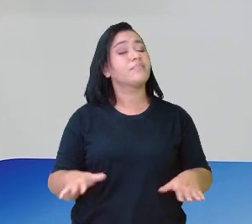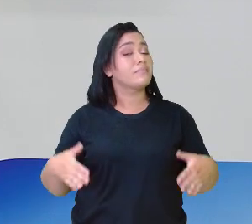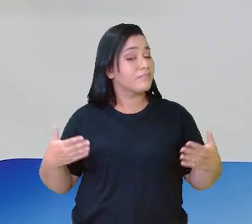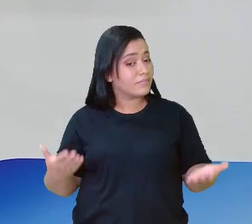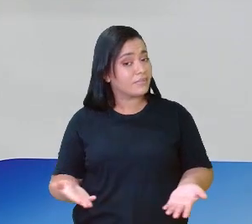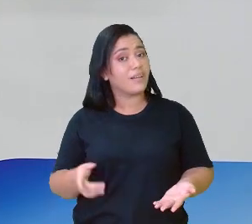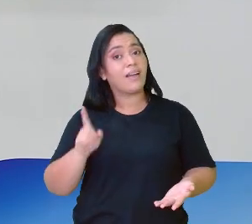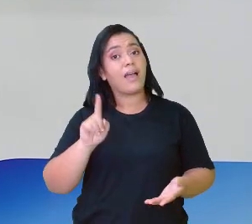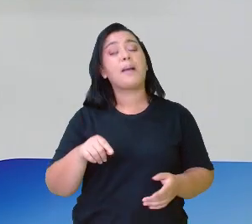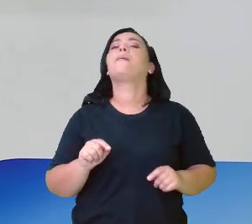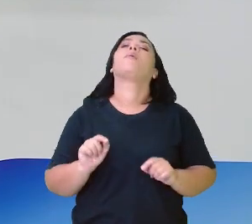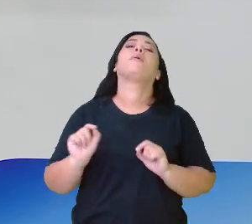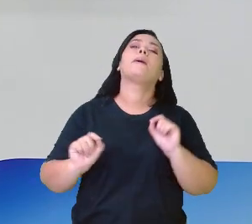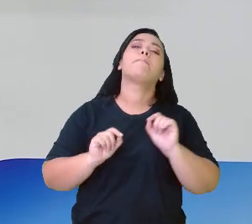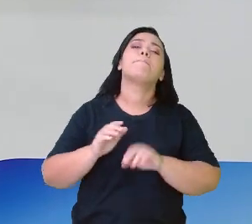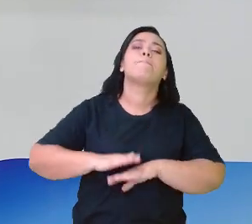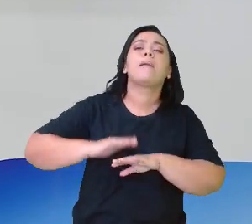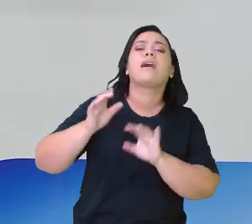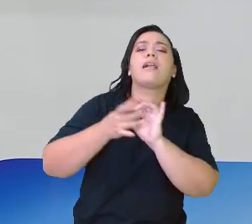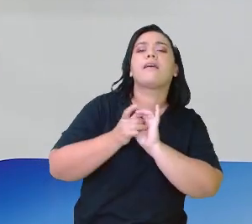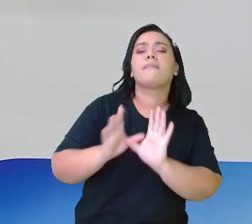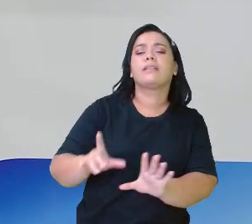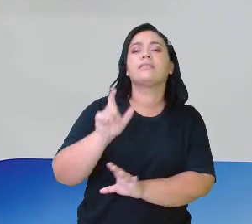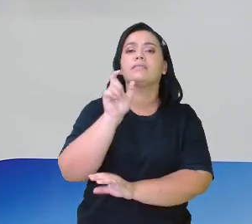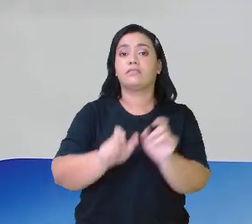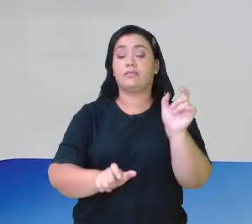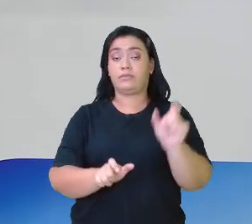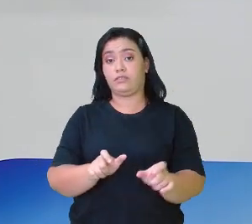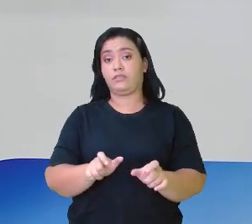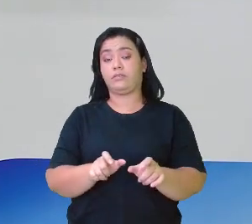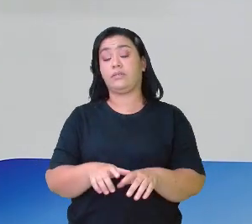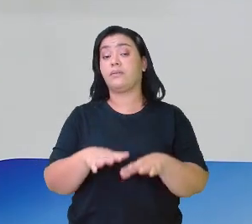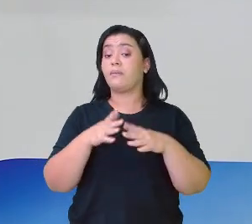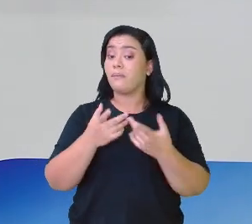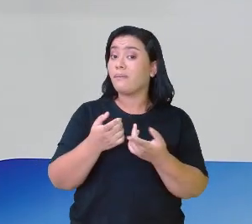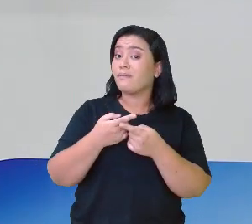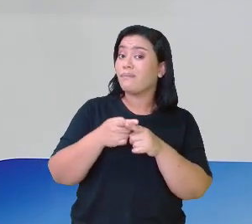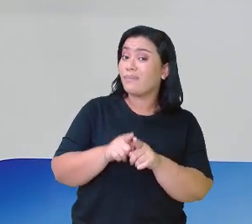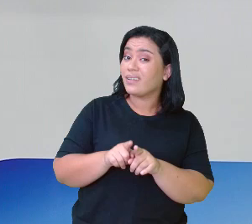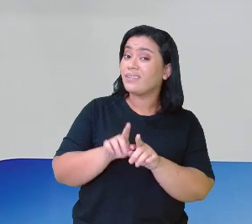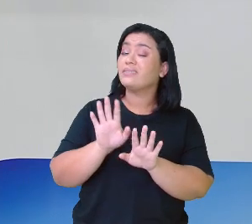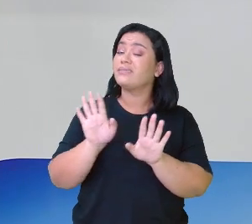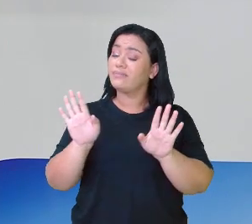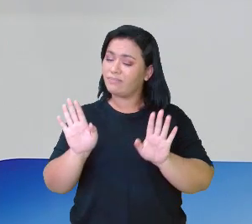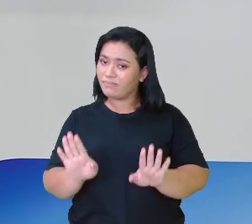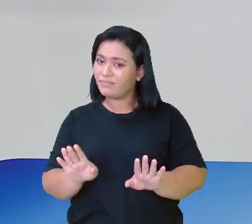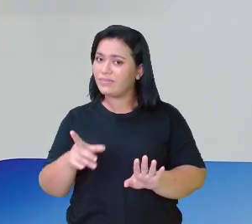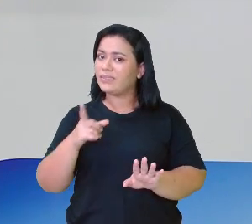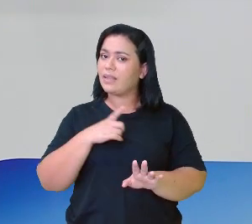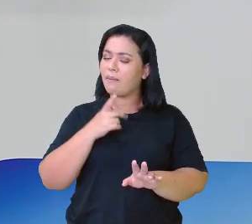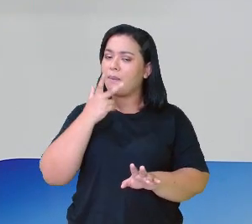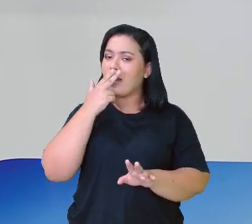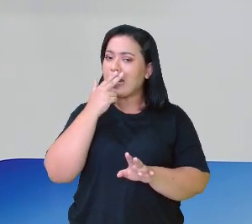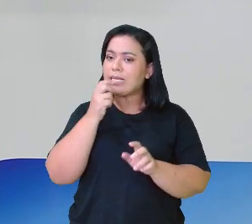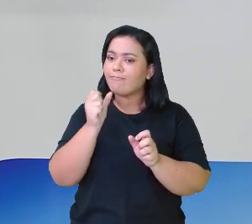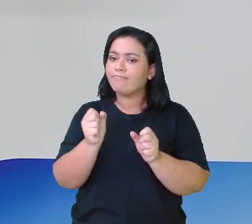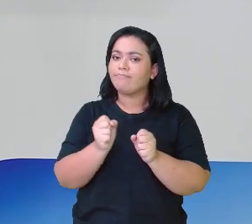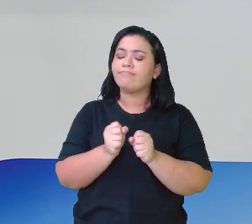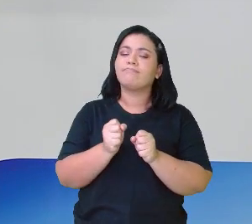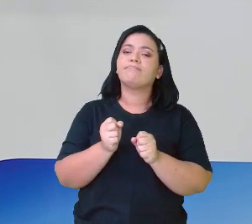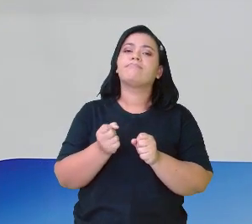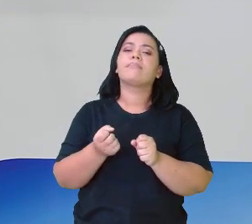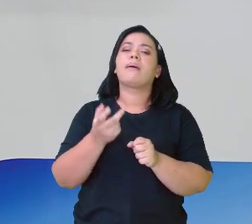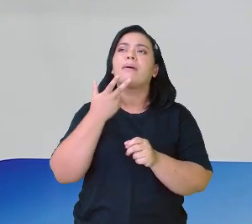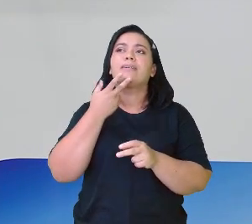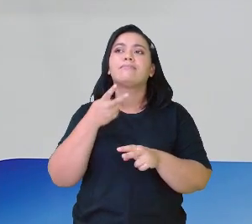mais liberdade para as pessoas de um determinado ponto, mas também tem o aprisionamento, porque você vai ficar ali